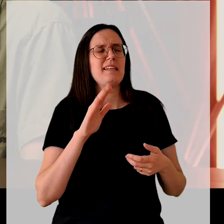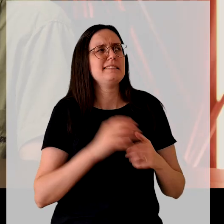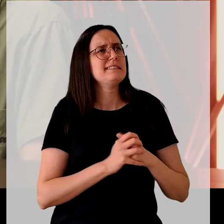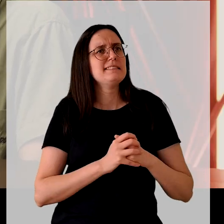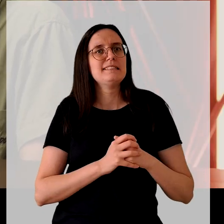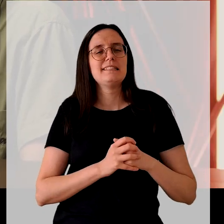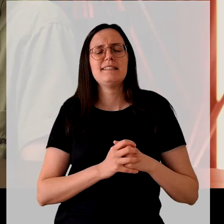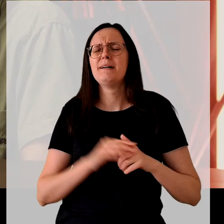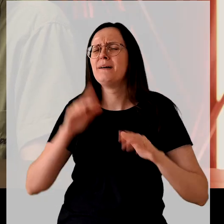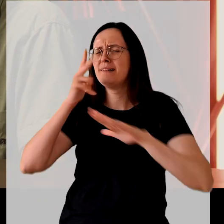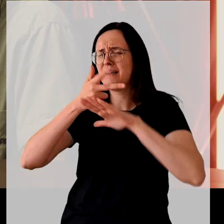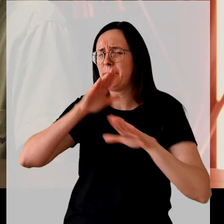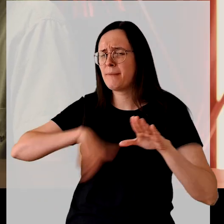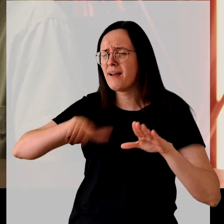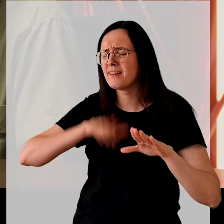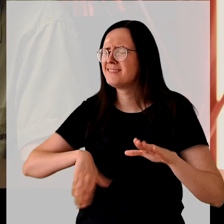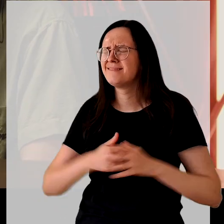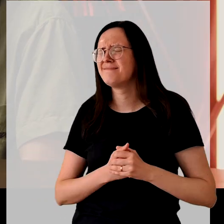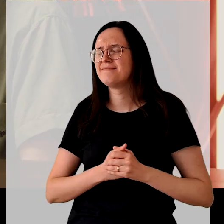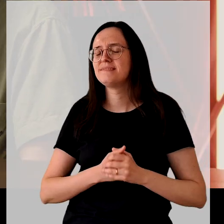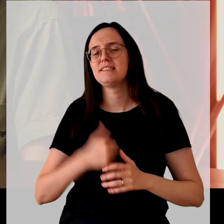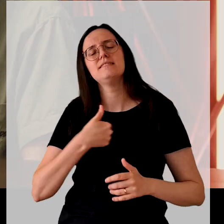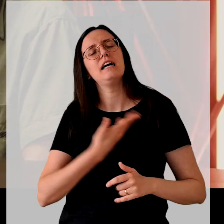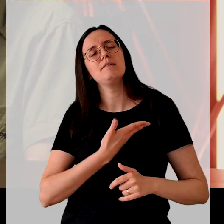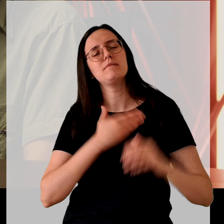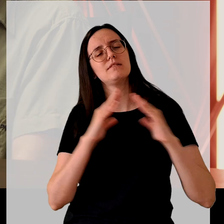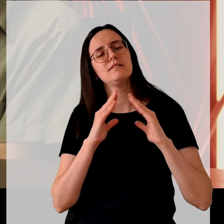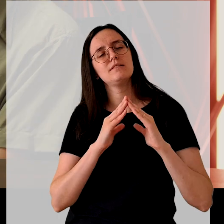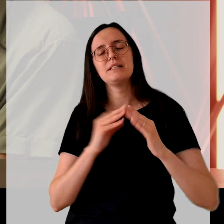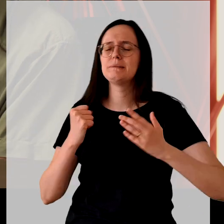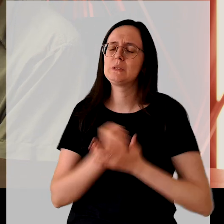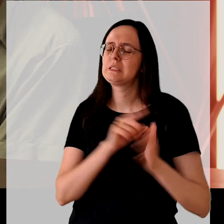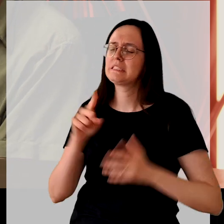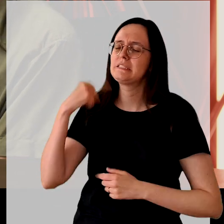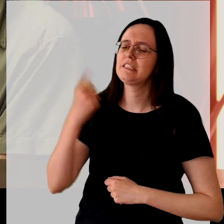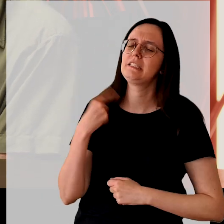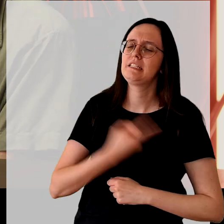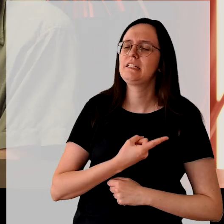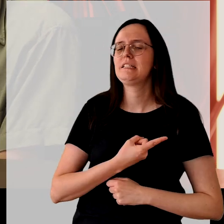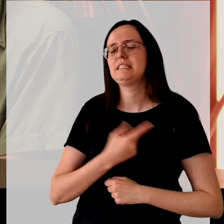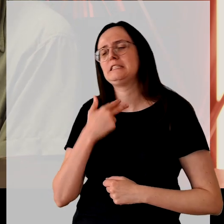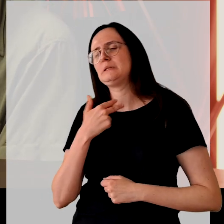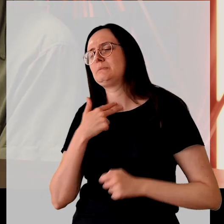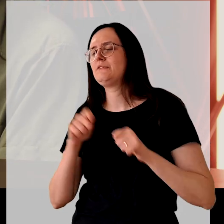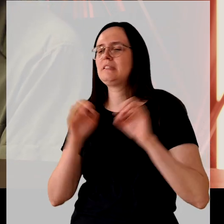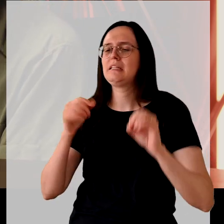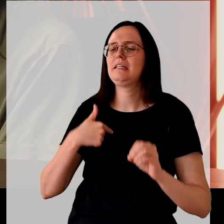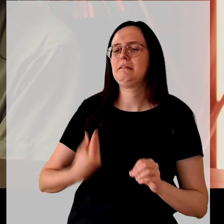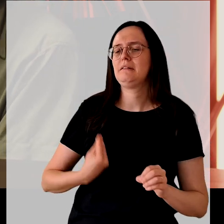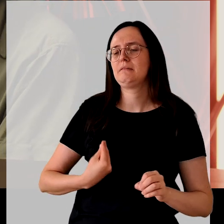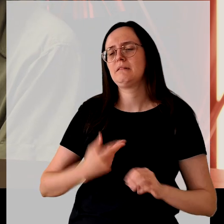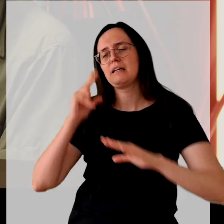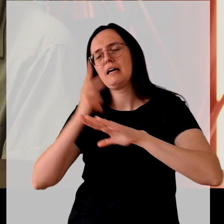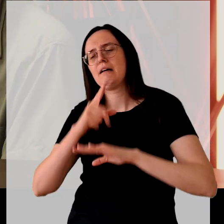perrengues. Gravar na praia, né? Tô lá com os meus amigos em casa. Cara, não, semana que vem a gente não vai poder fazer nada,